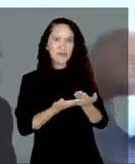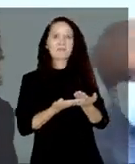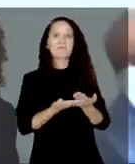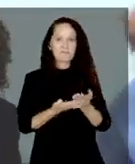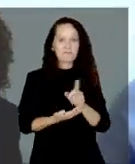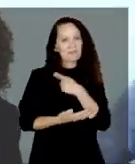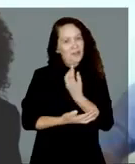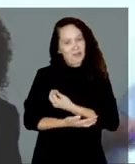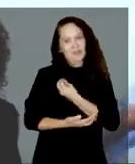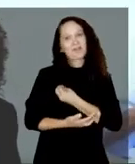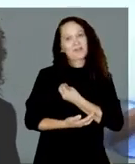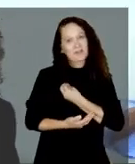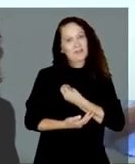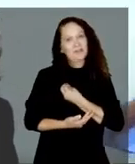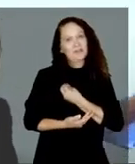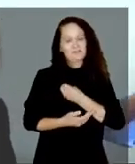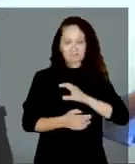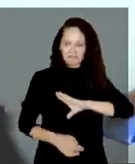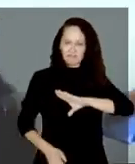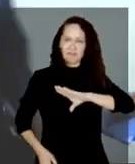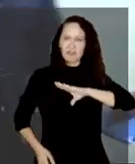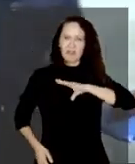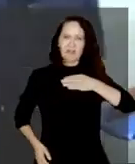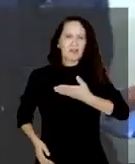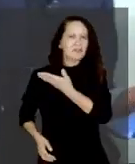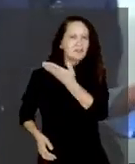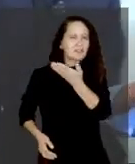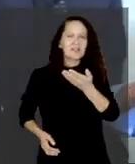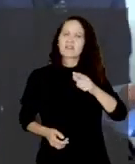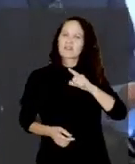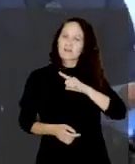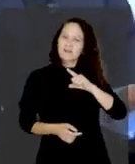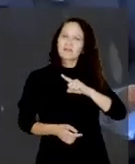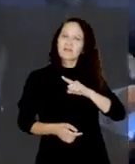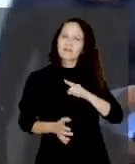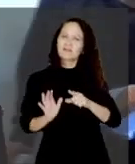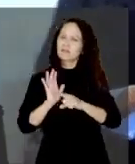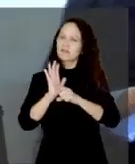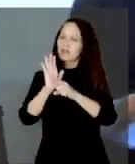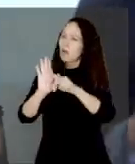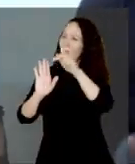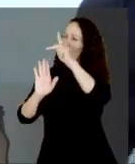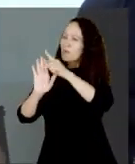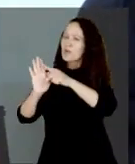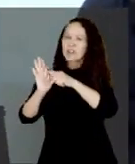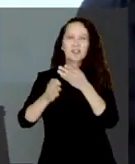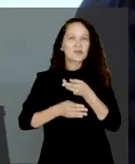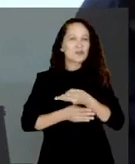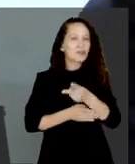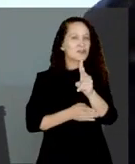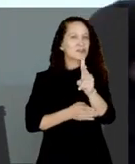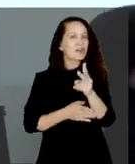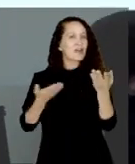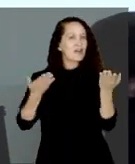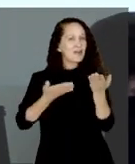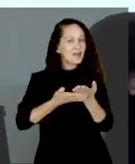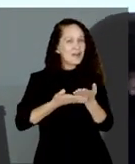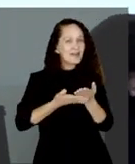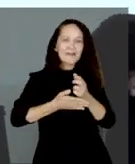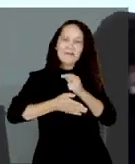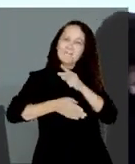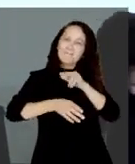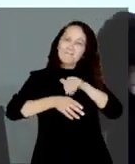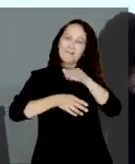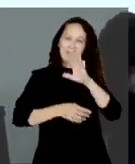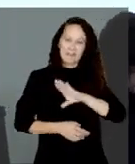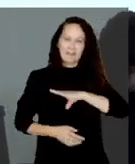metalúrgicos aqui de Santo André, que são da força e têm uma atuação muito forte aqui com vocês. Minha filha Larissa aqui também. Mas